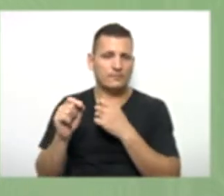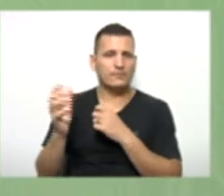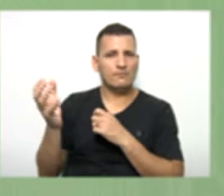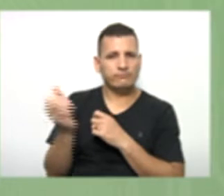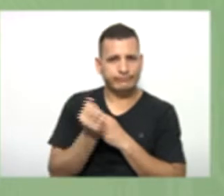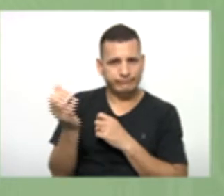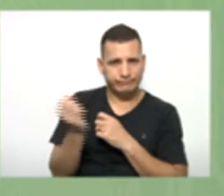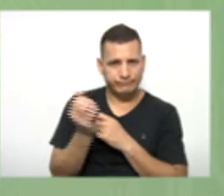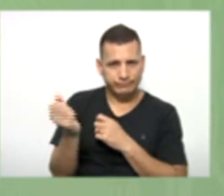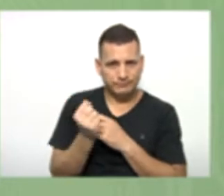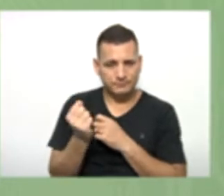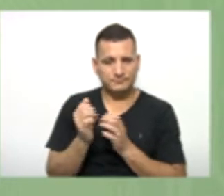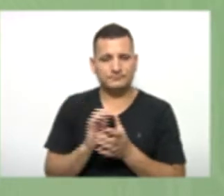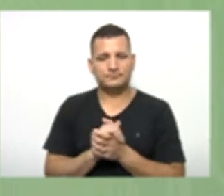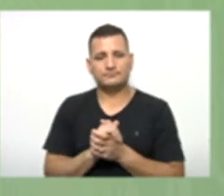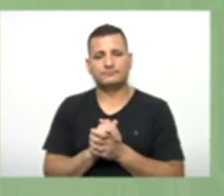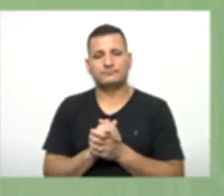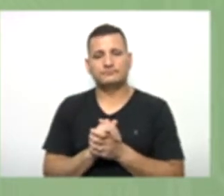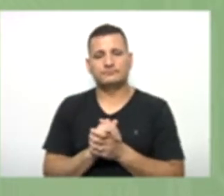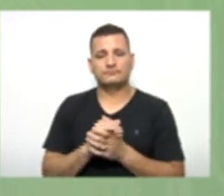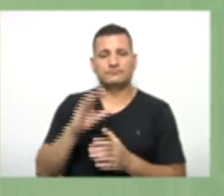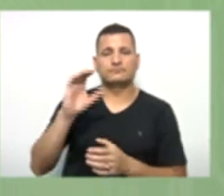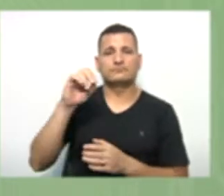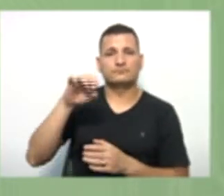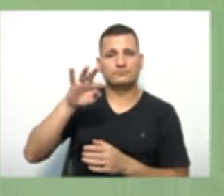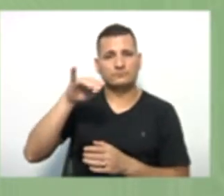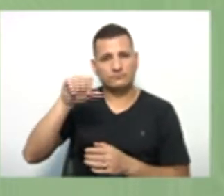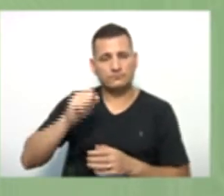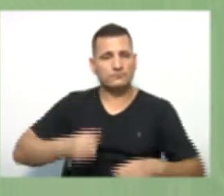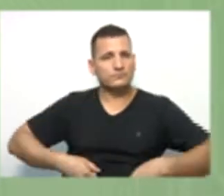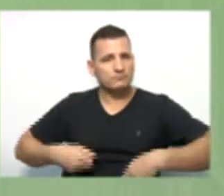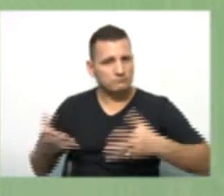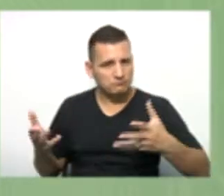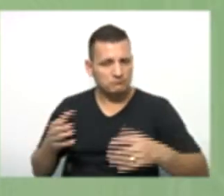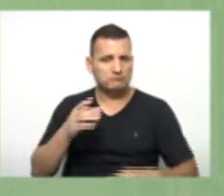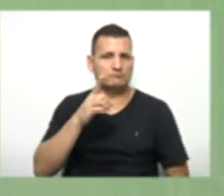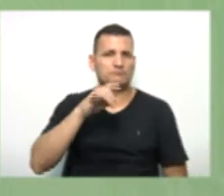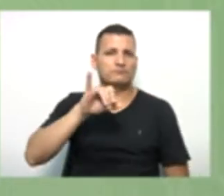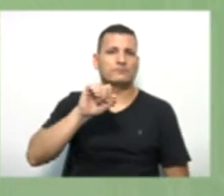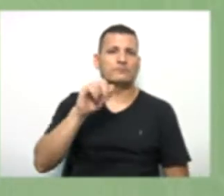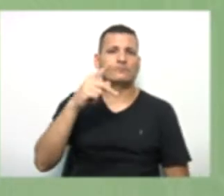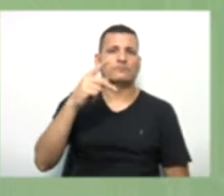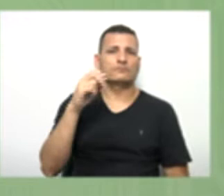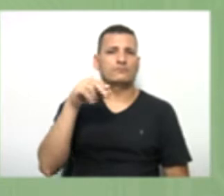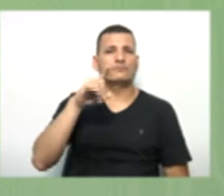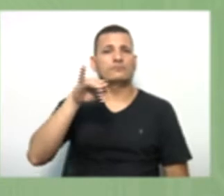credora. E contas de despesas e custos, dispêndios, elas têm